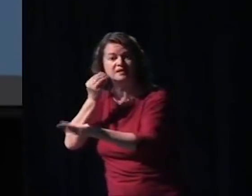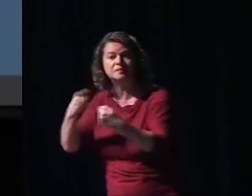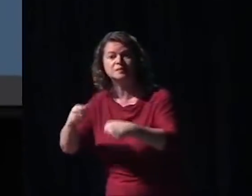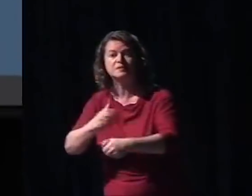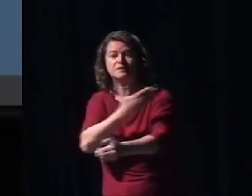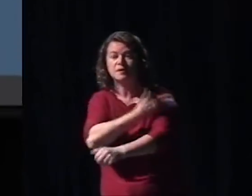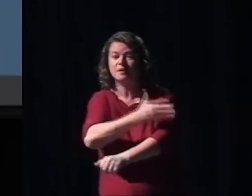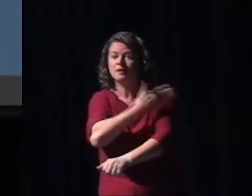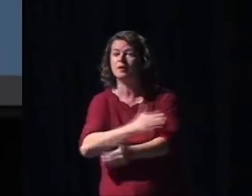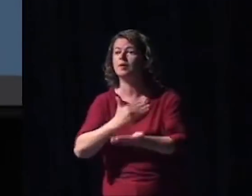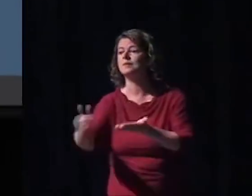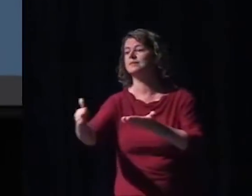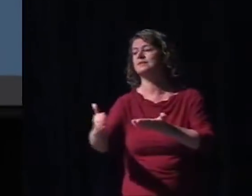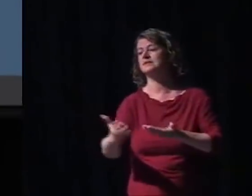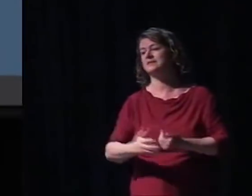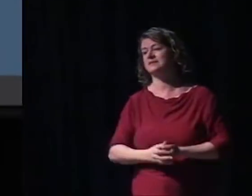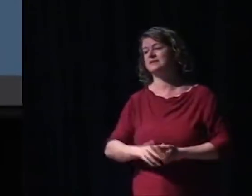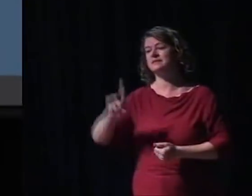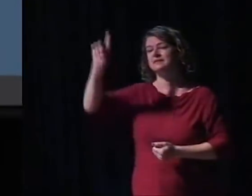colocar Deus em primeiro lugar na sua vida.